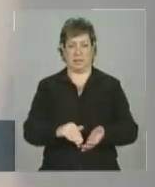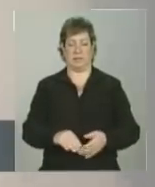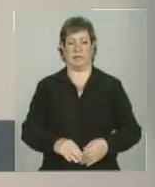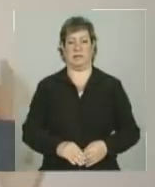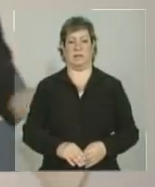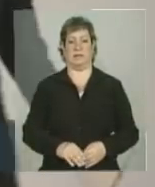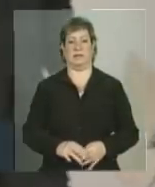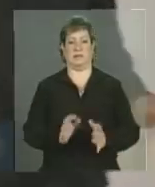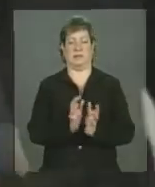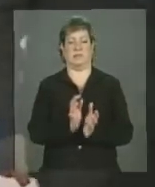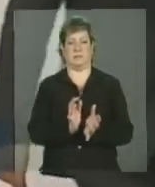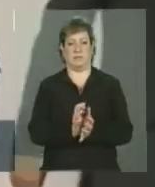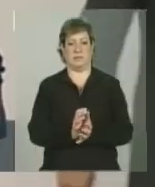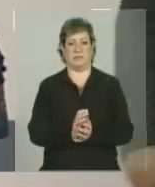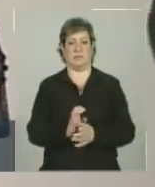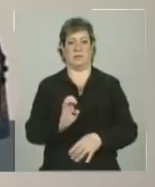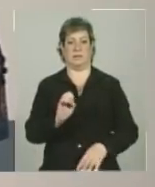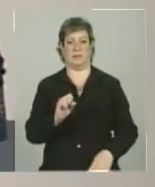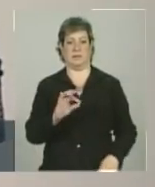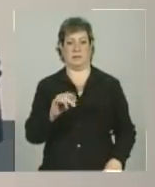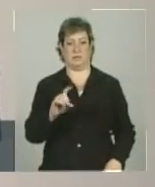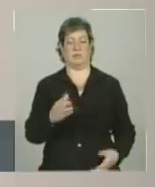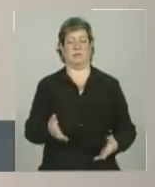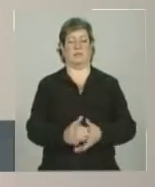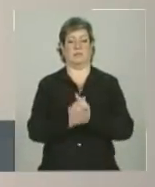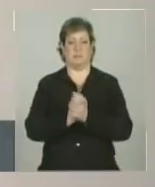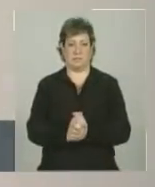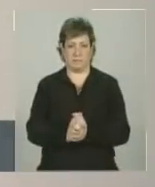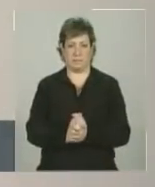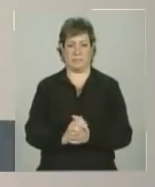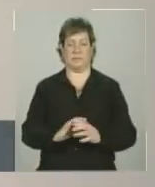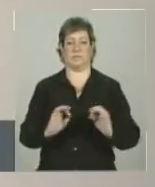do Departamento do Estado. Eu cumprimento